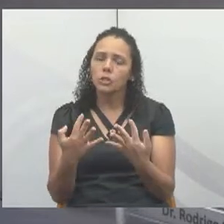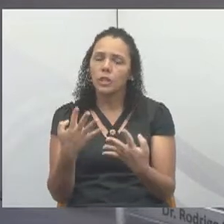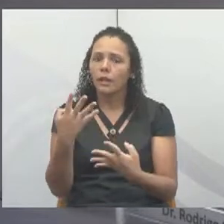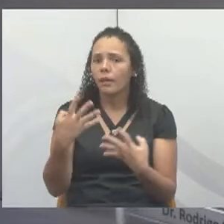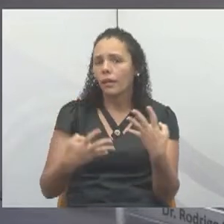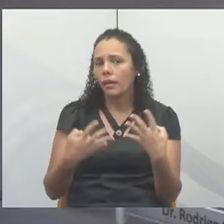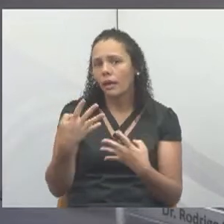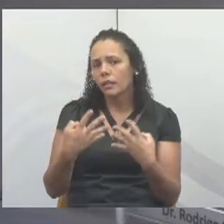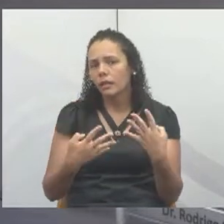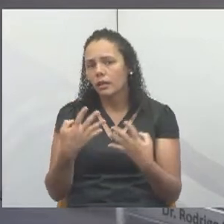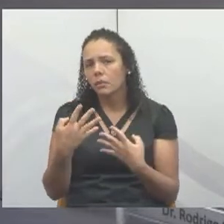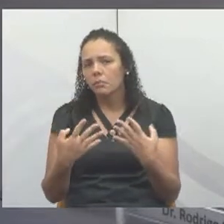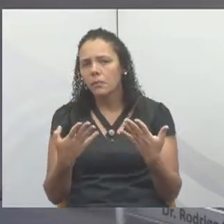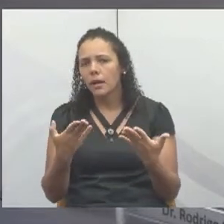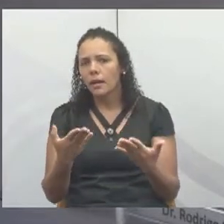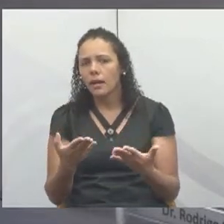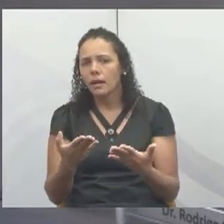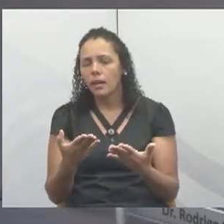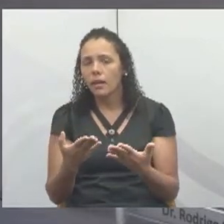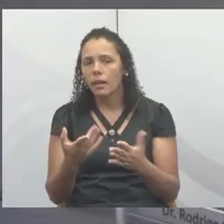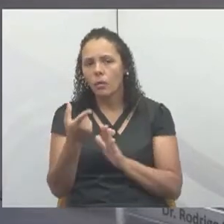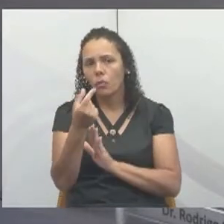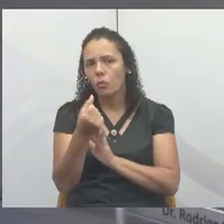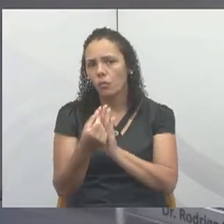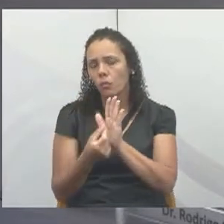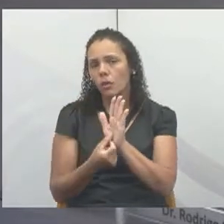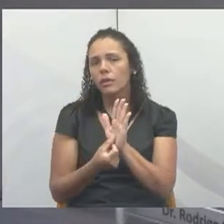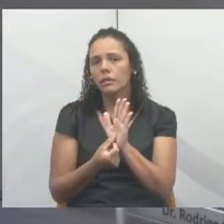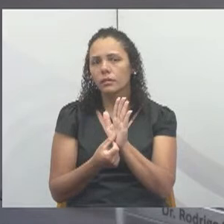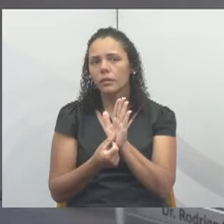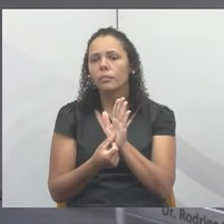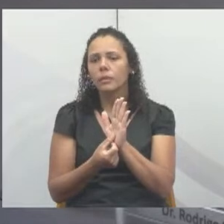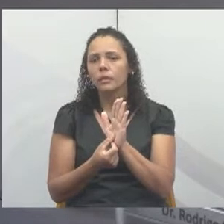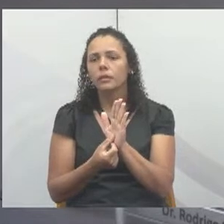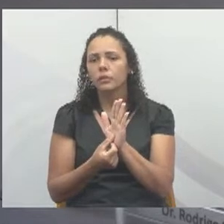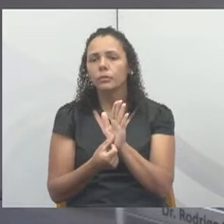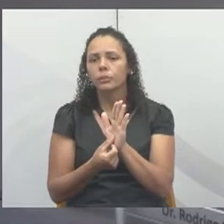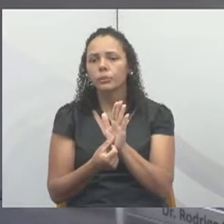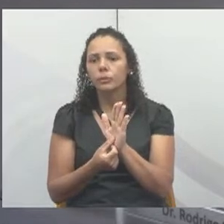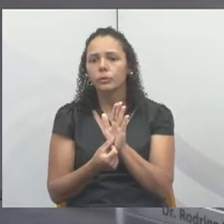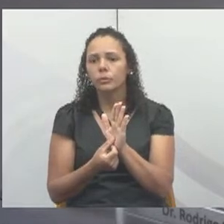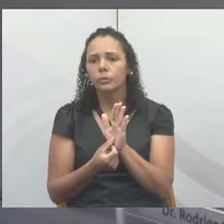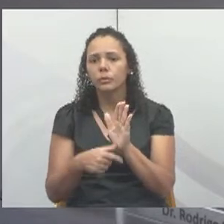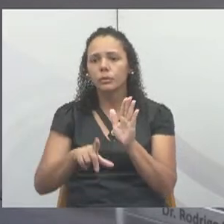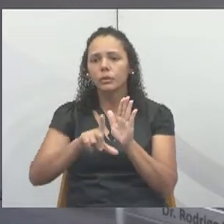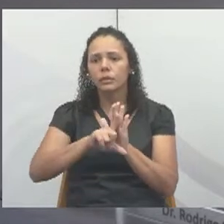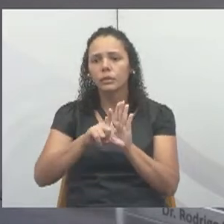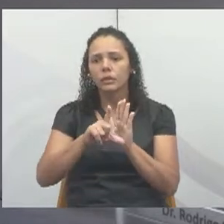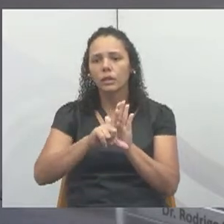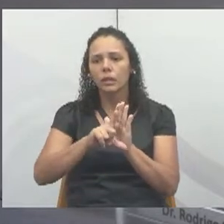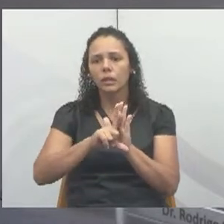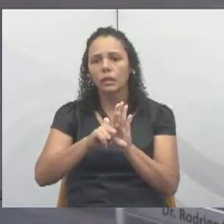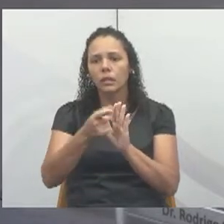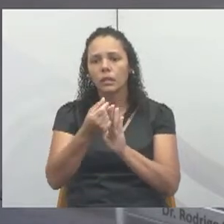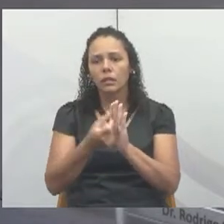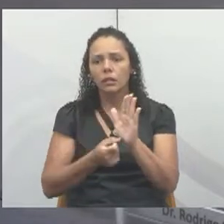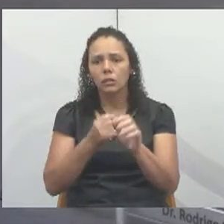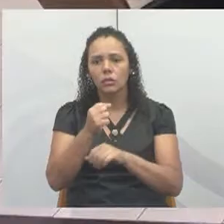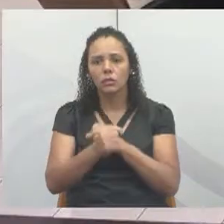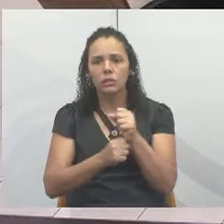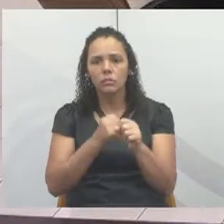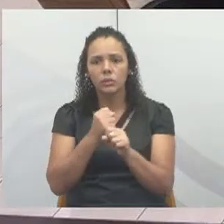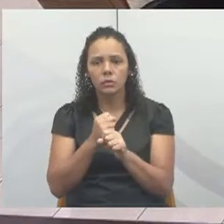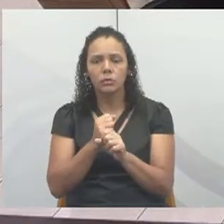influenciar de forma direta aqui na execução daquilo que está previsto na LOA. Não,